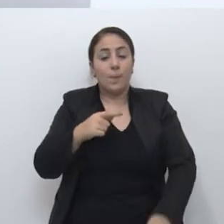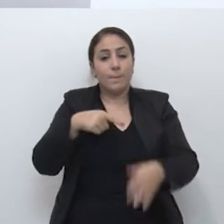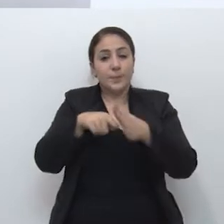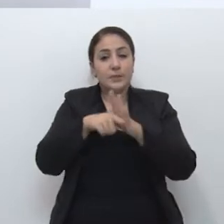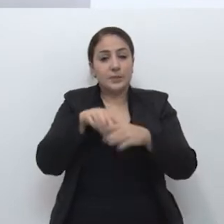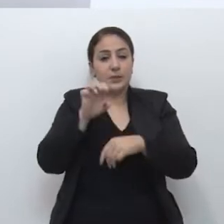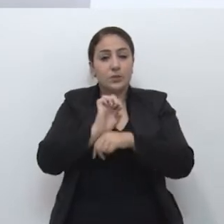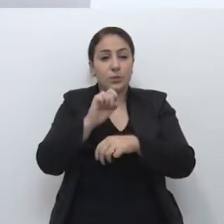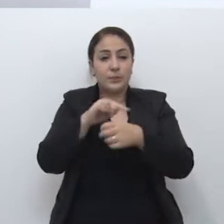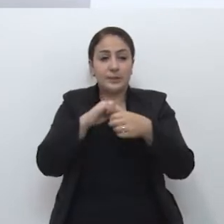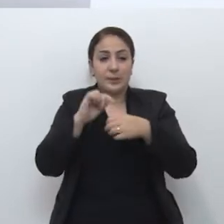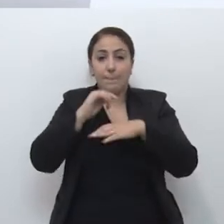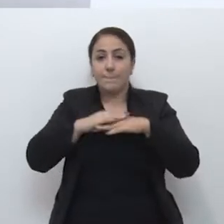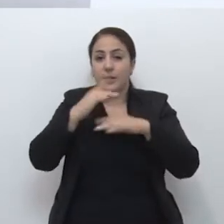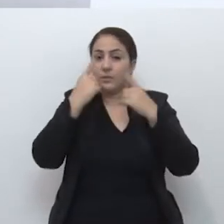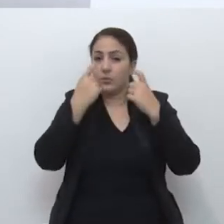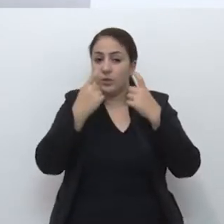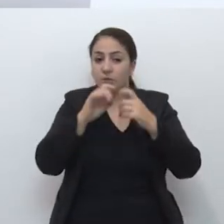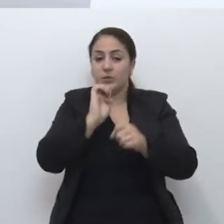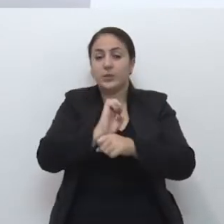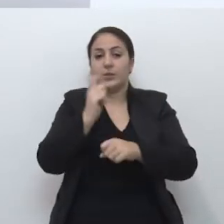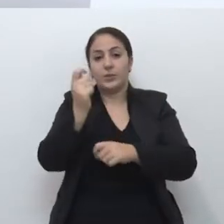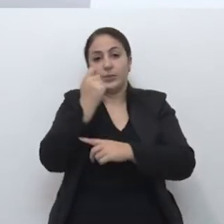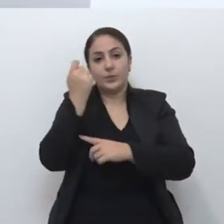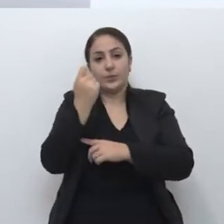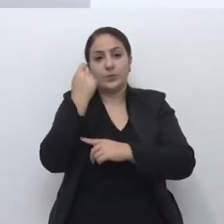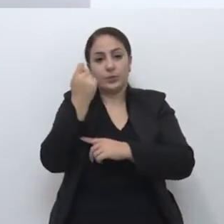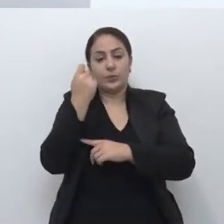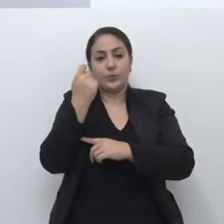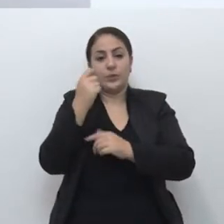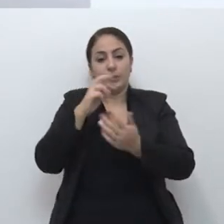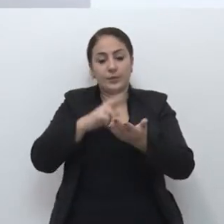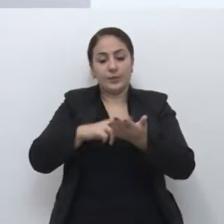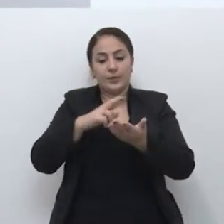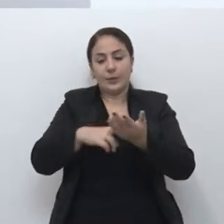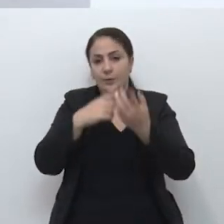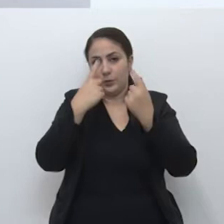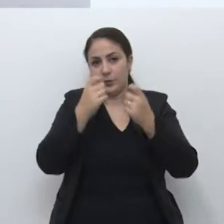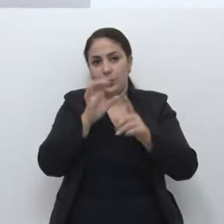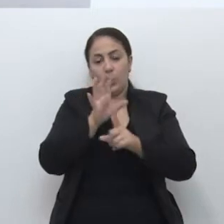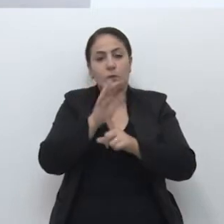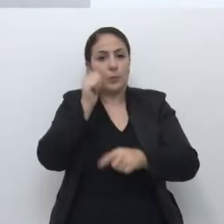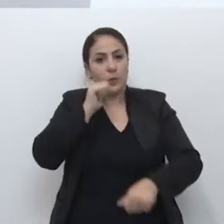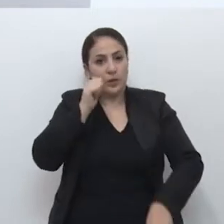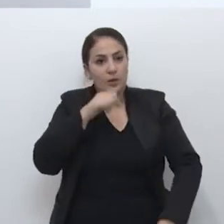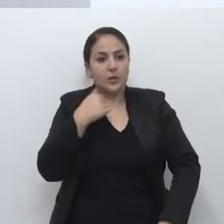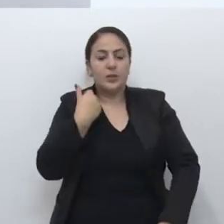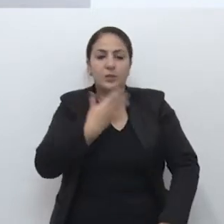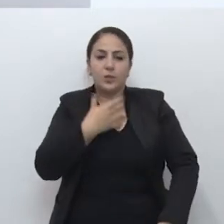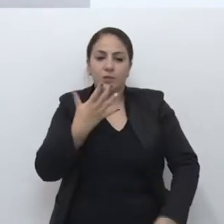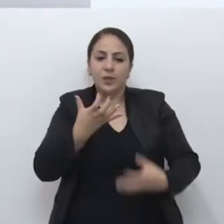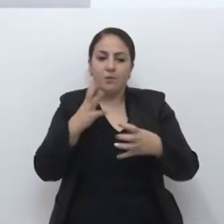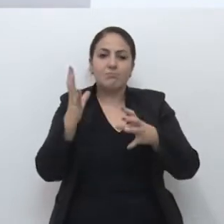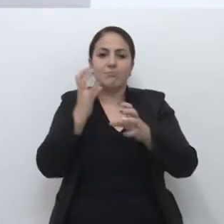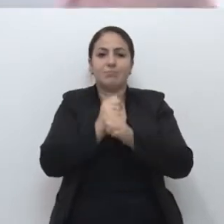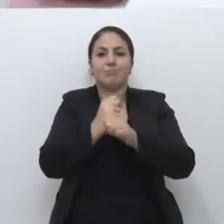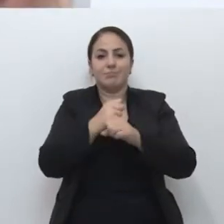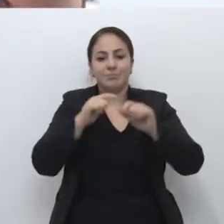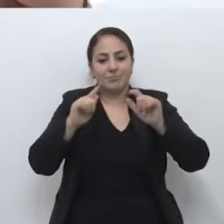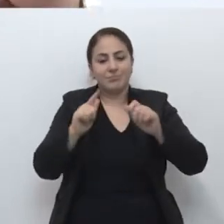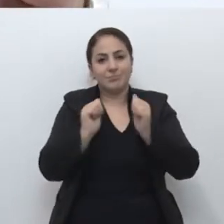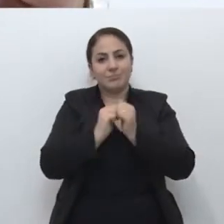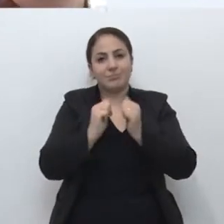mais violentas do estado do Rio Grande do Sul em registro de violência contra a mulher. E nós queremos nos somar nesse esforço. Também